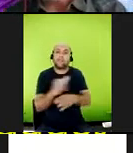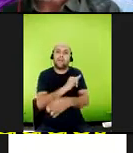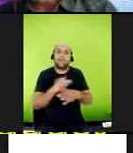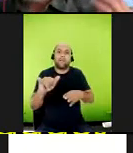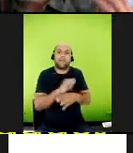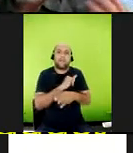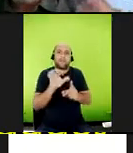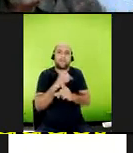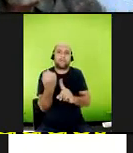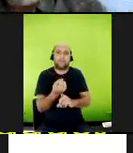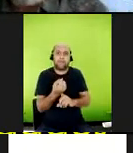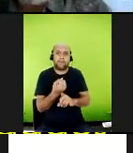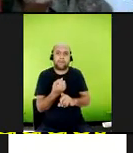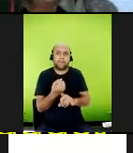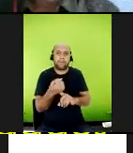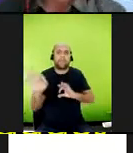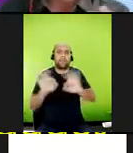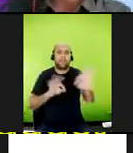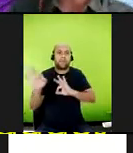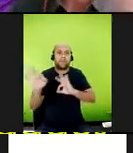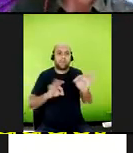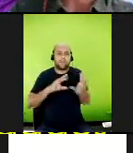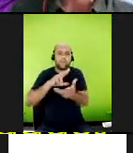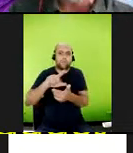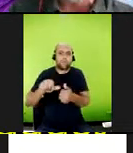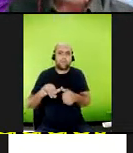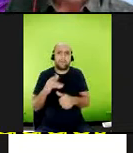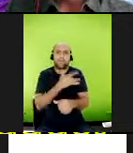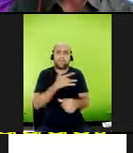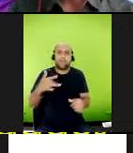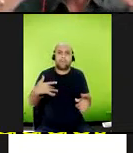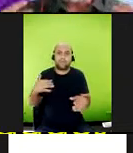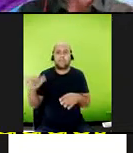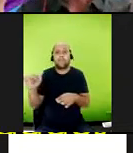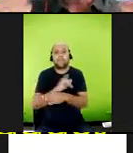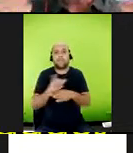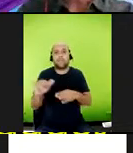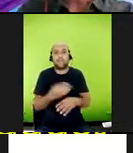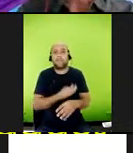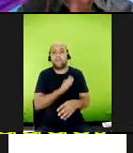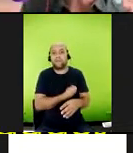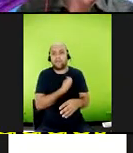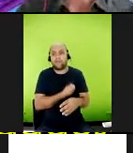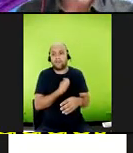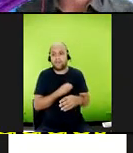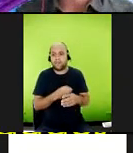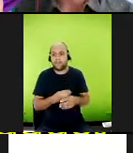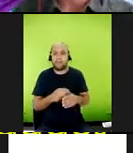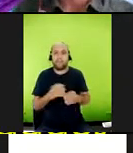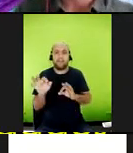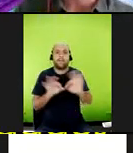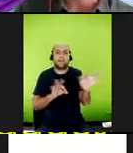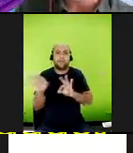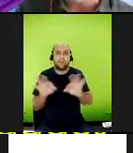social né que a Organização Mundial de Saúde chama de meus habilidade habilidade de vida o que ela é construída desde que você é pequenininho ela